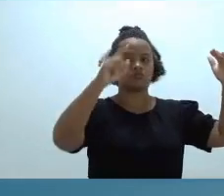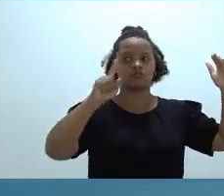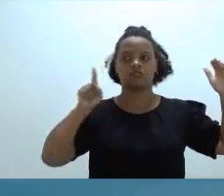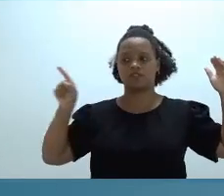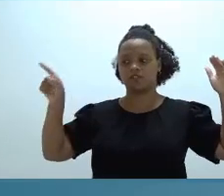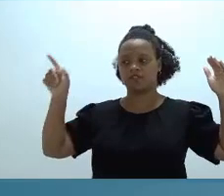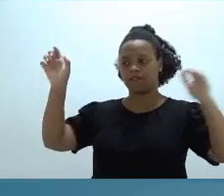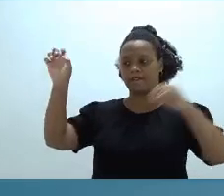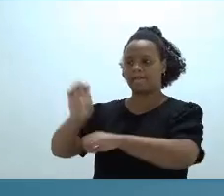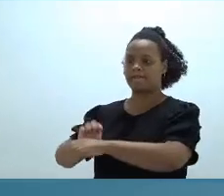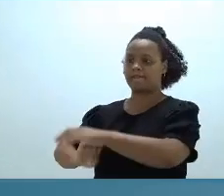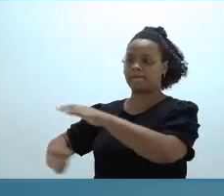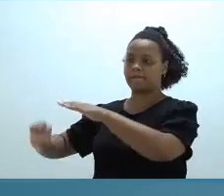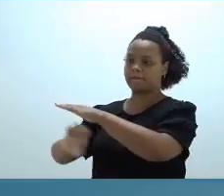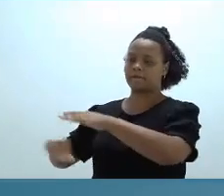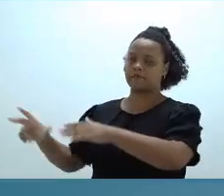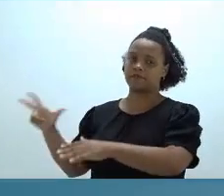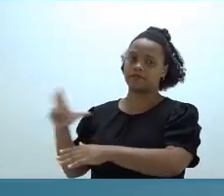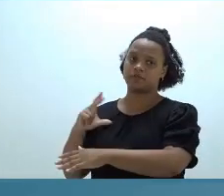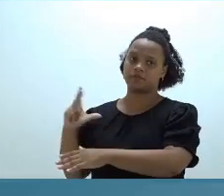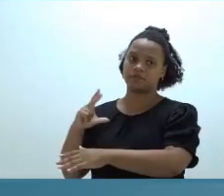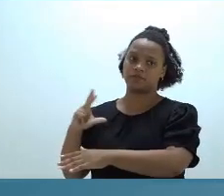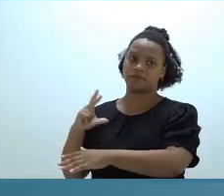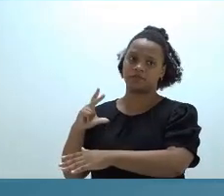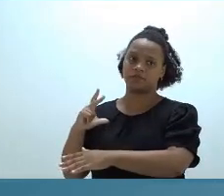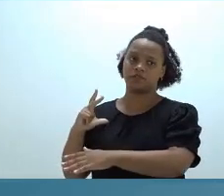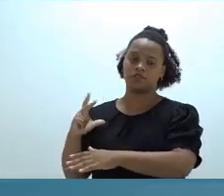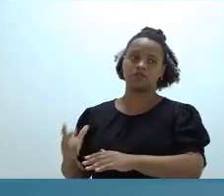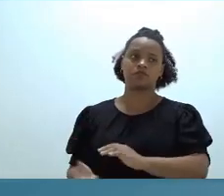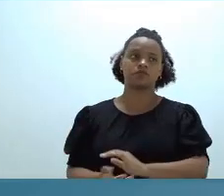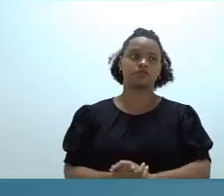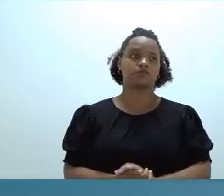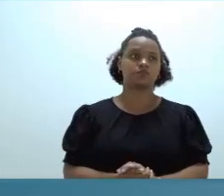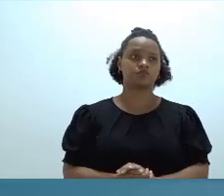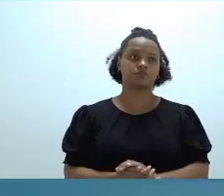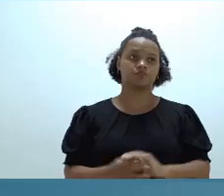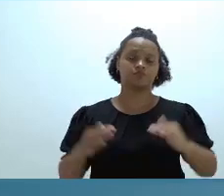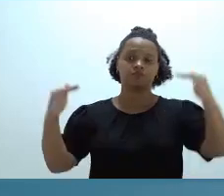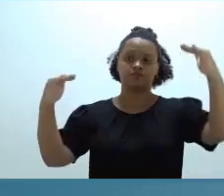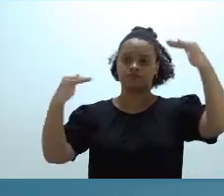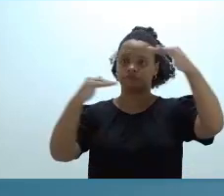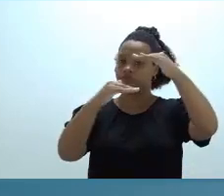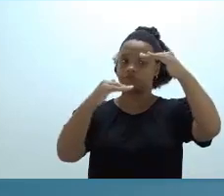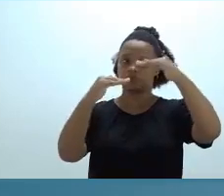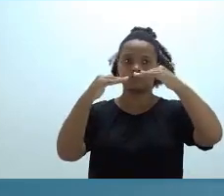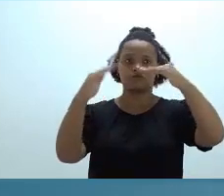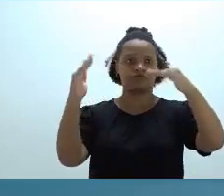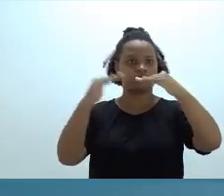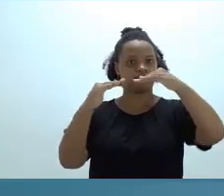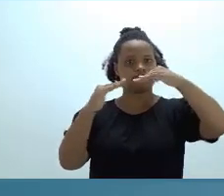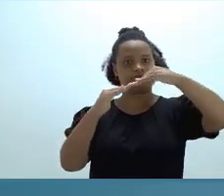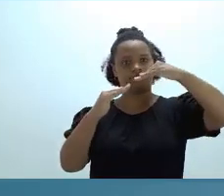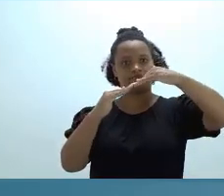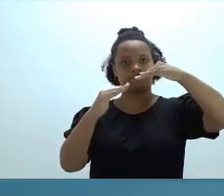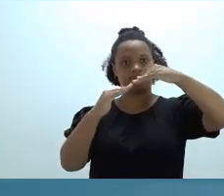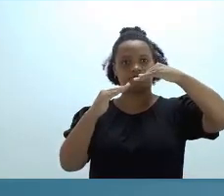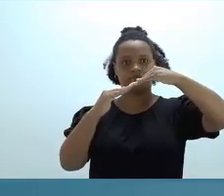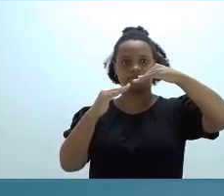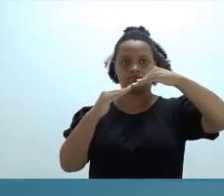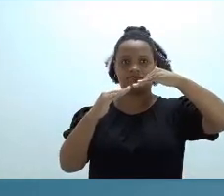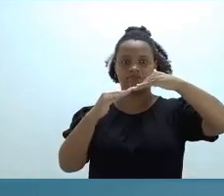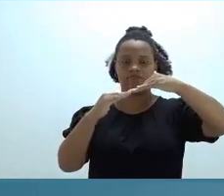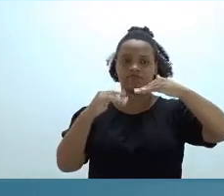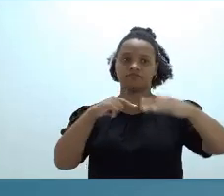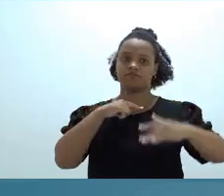privado, sendo evidente que se trata de relação de paridade, de igualdade, de forma que, pelo critério